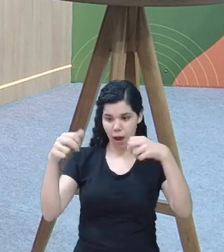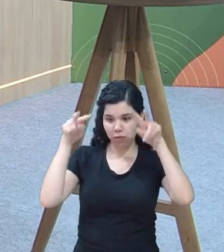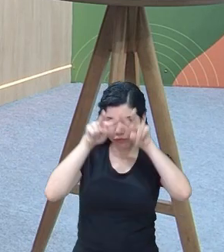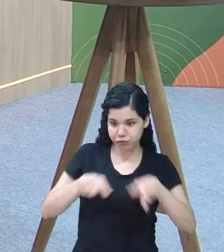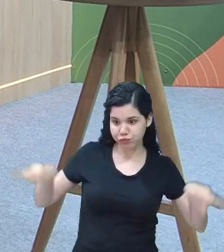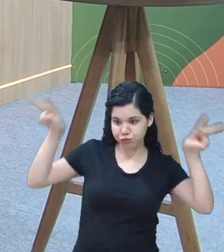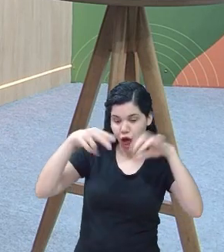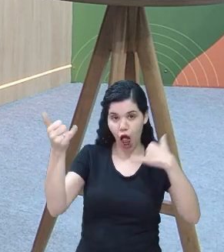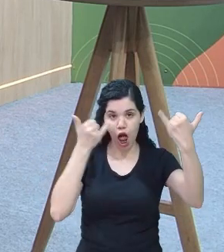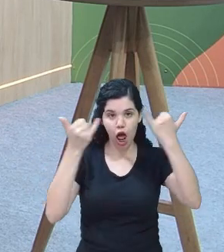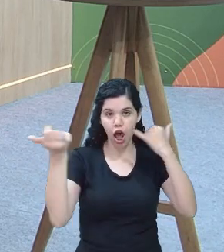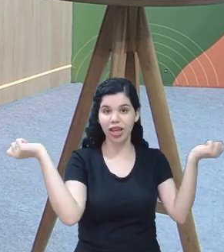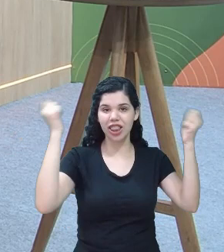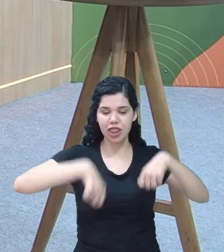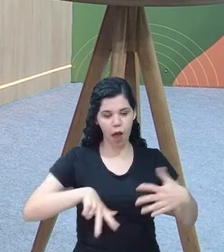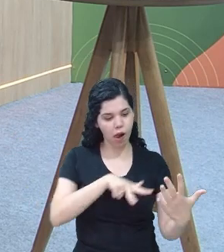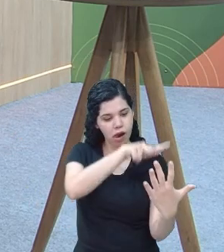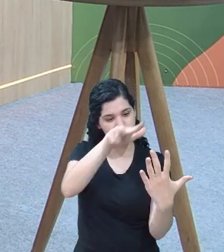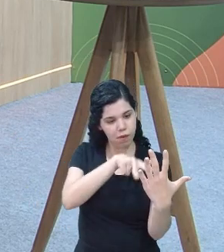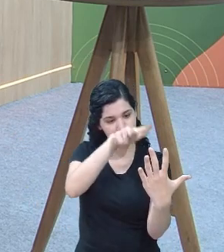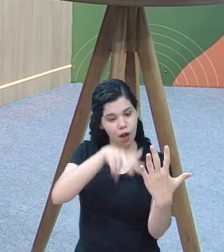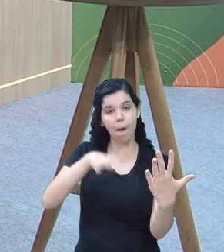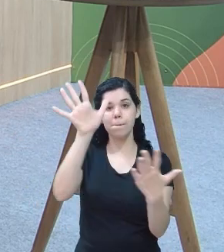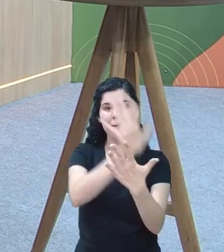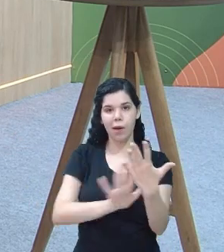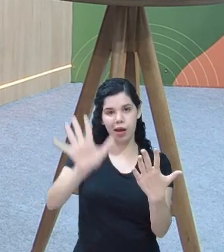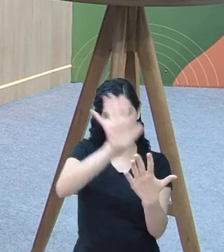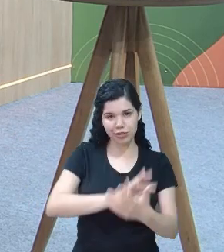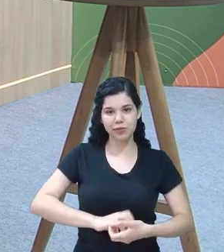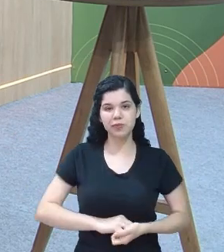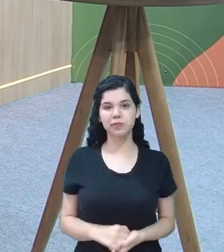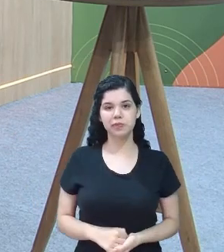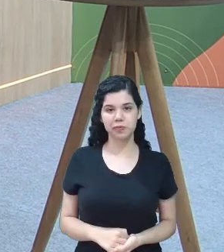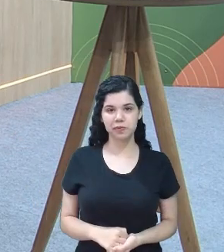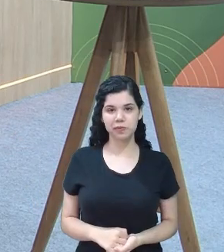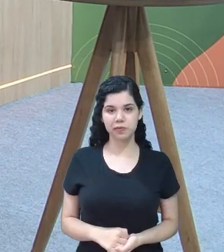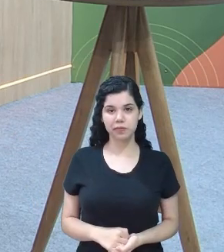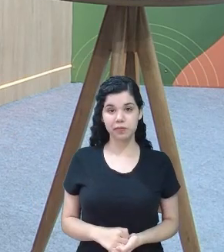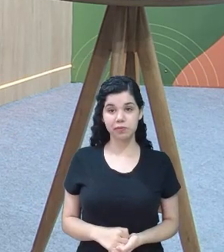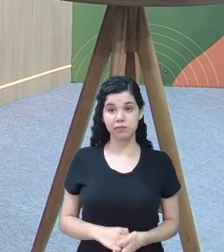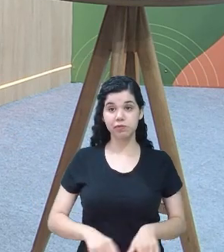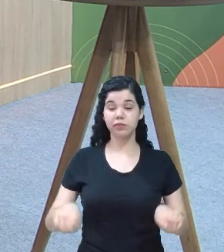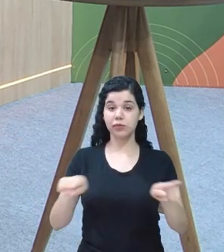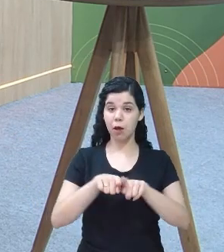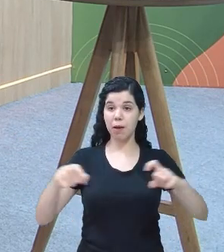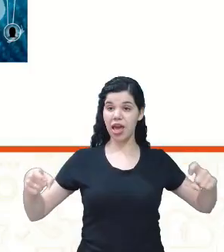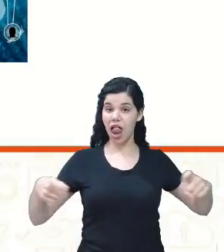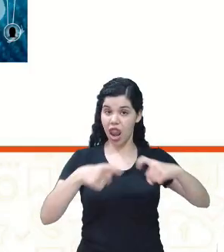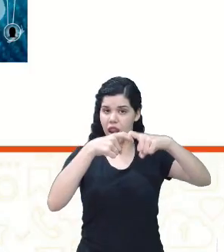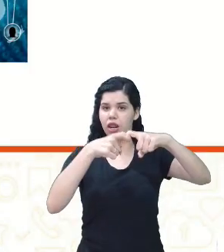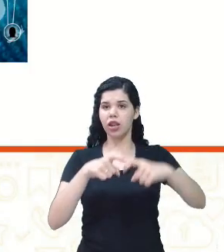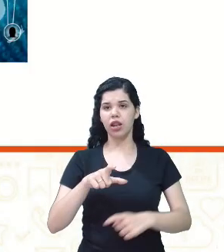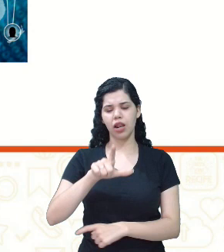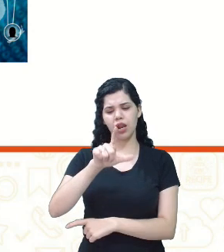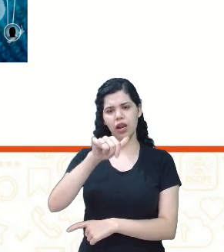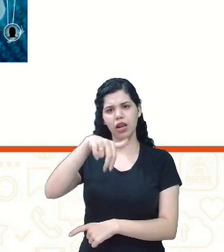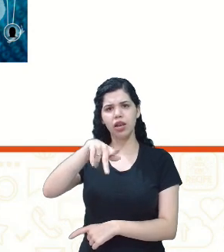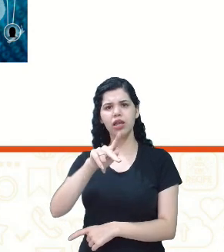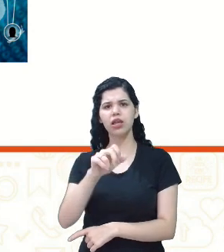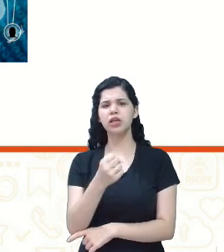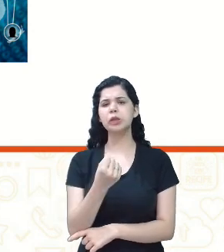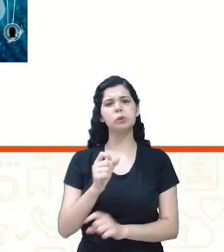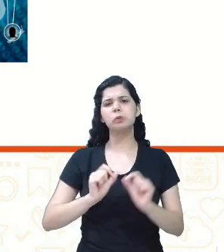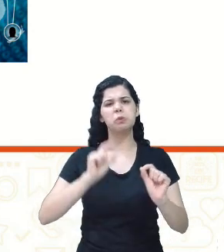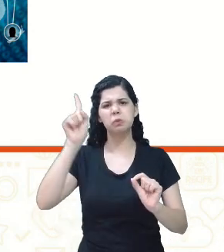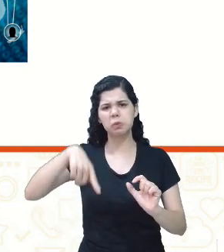visualmente com informações através de imagens. Os links, o que são esses links que